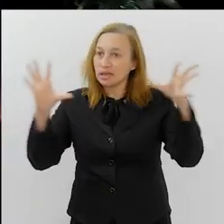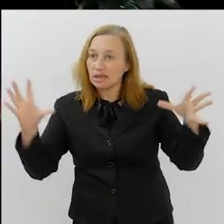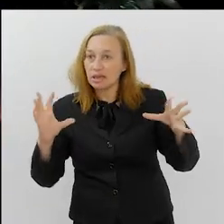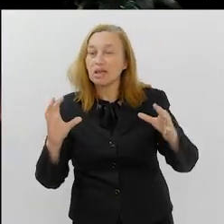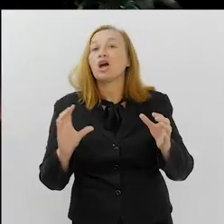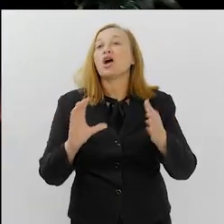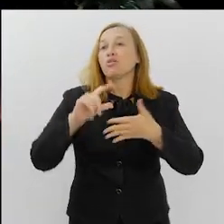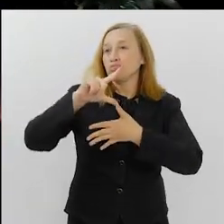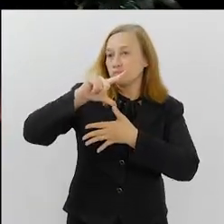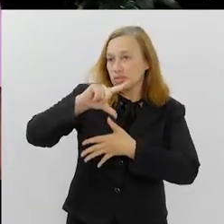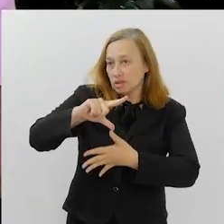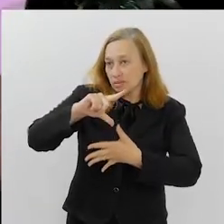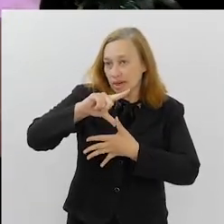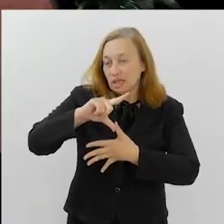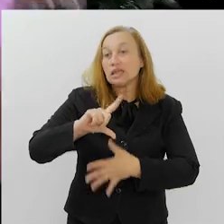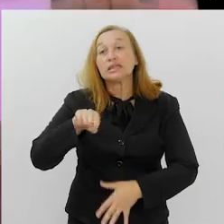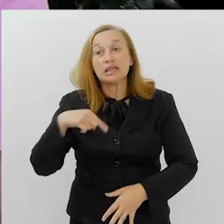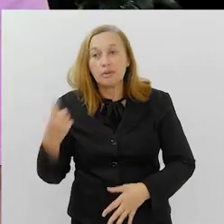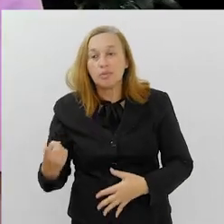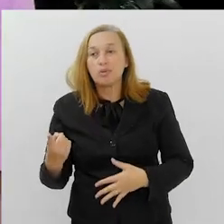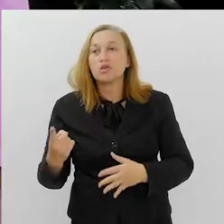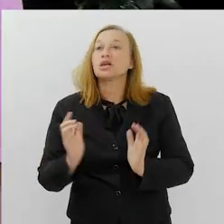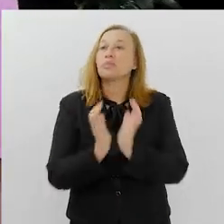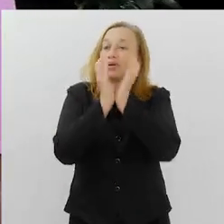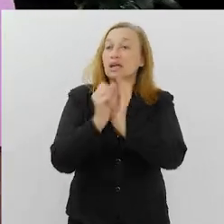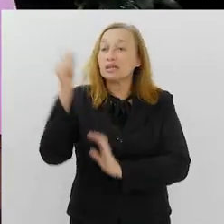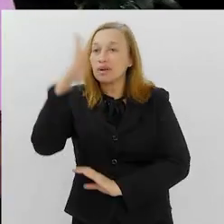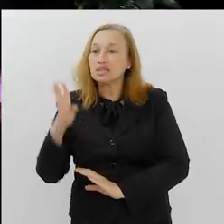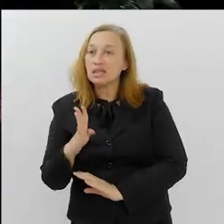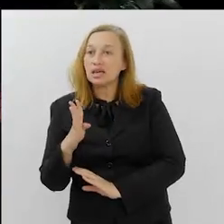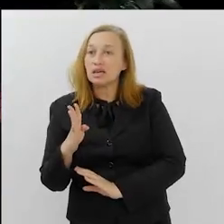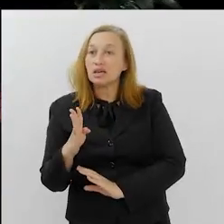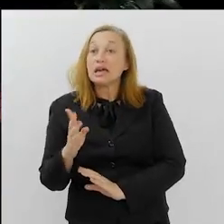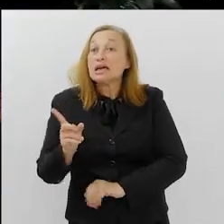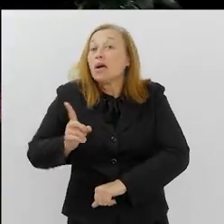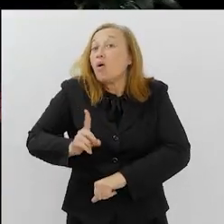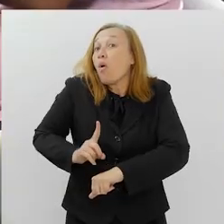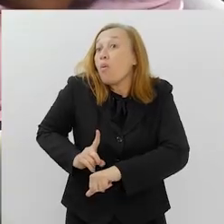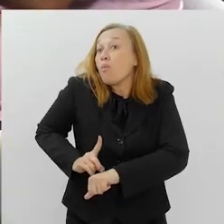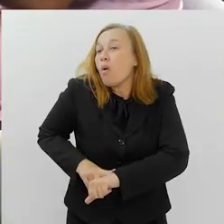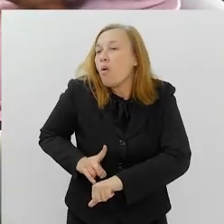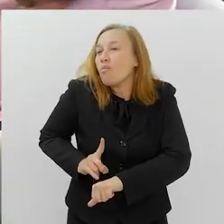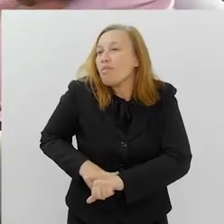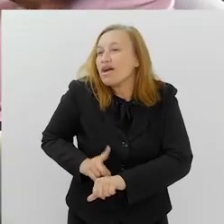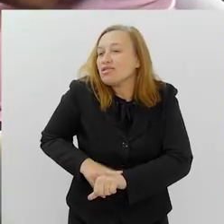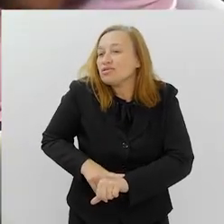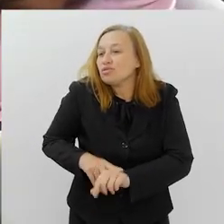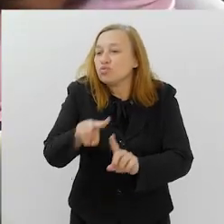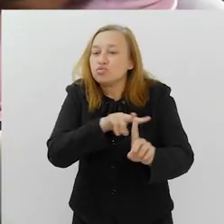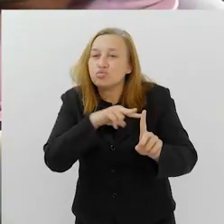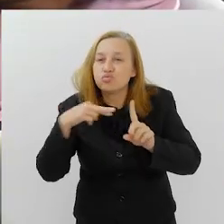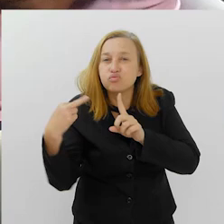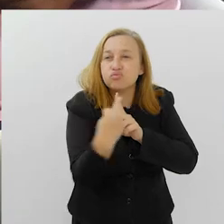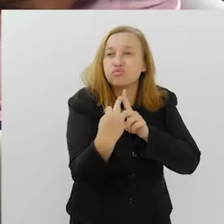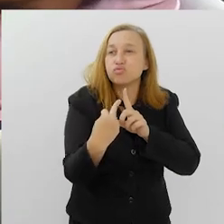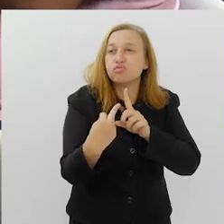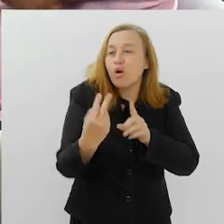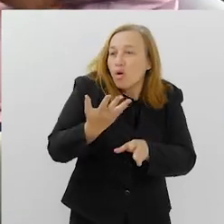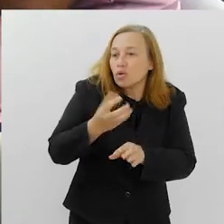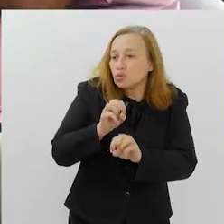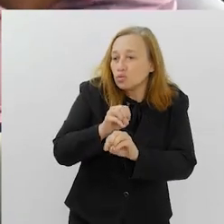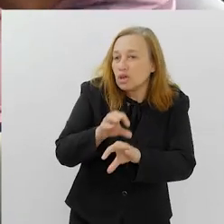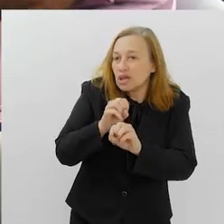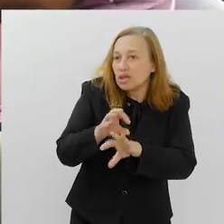verdade. Copa Sul-Americana, depois vem o Campeonato Brasileiro. Então esse é o momento da visibilidade